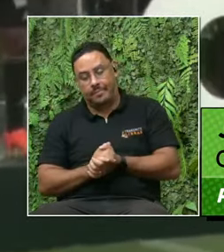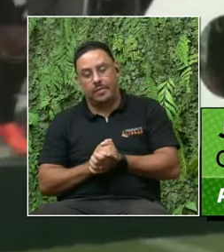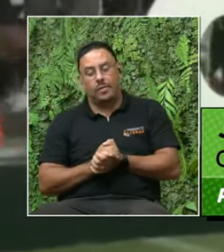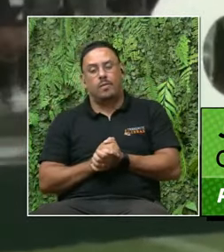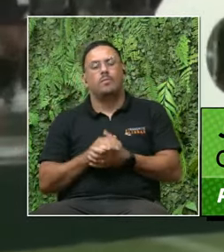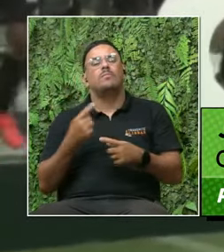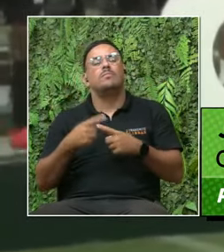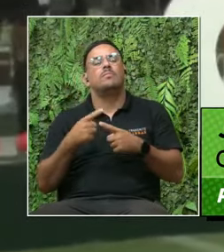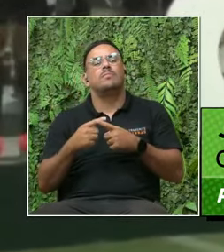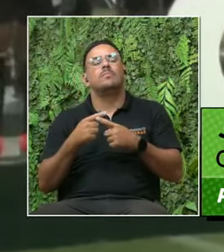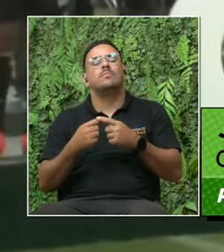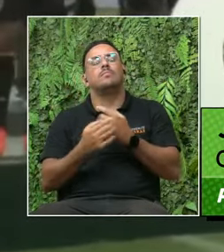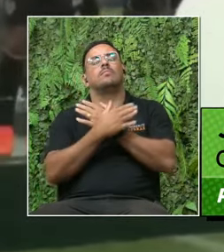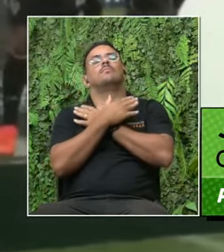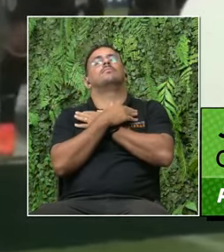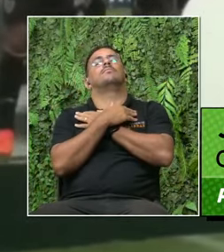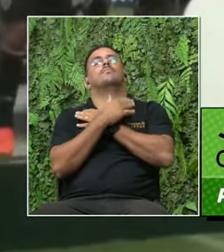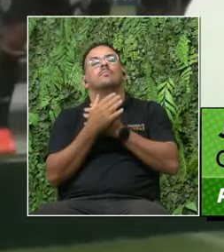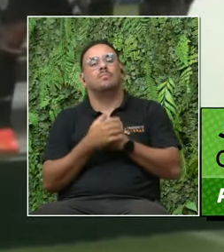prosseguir